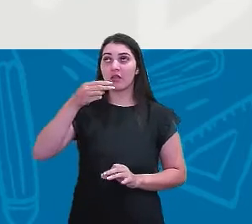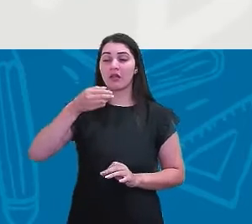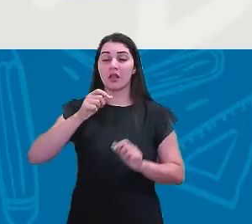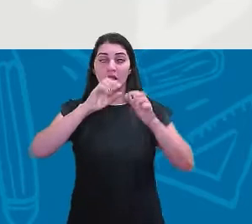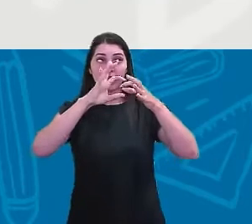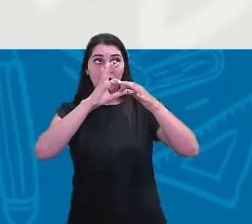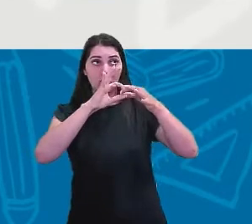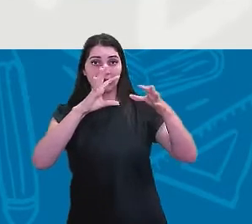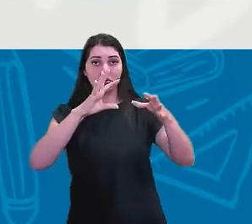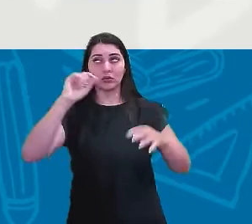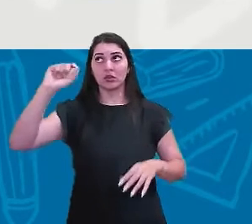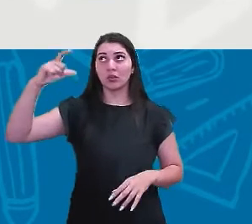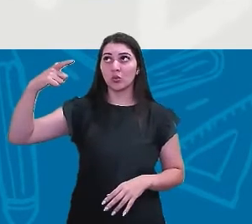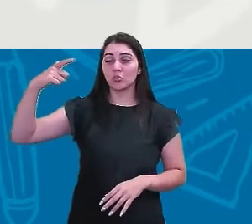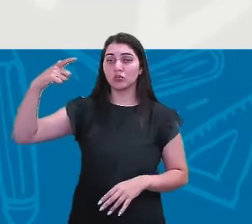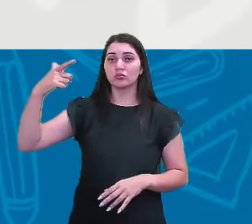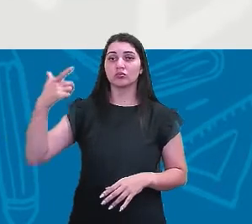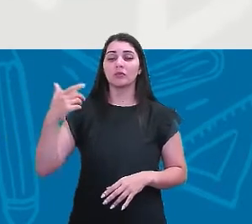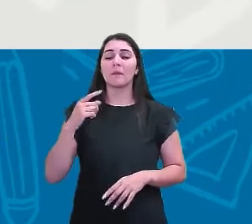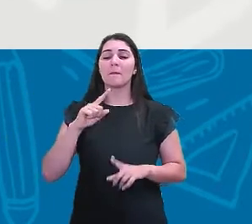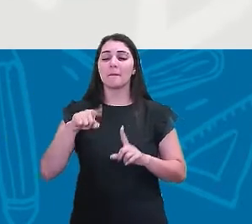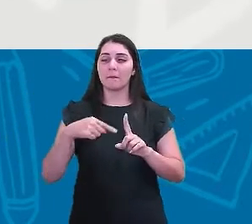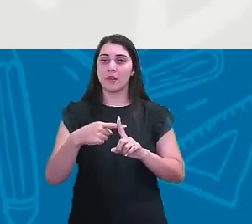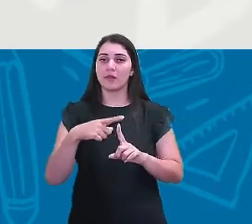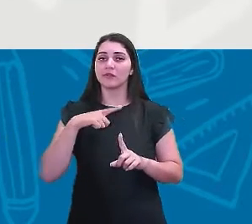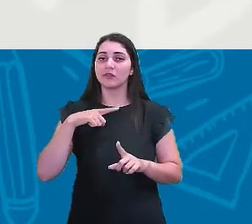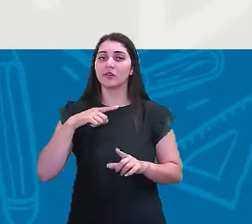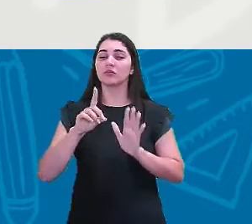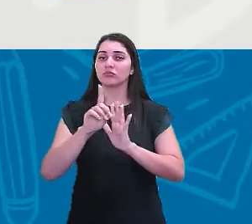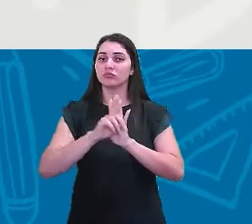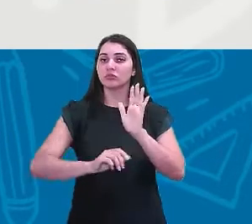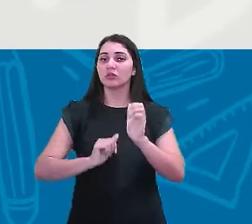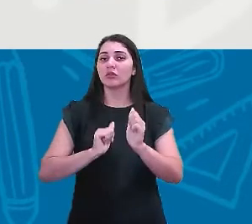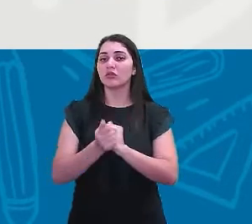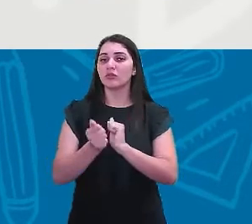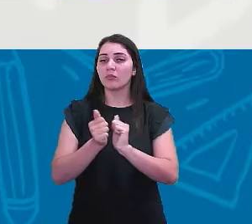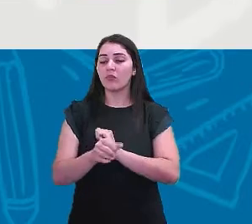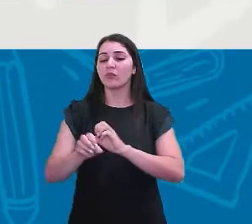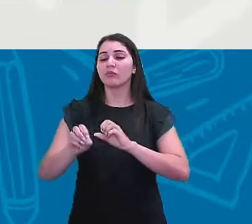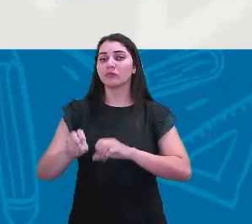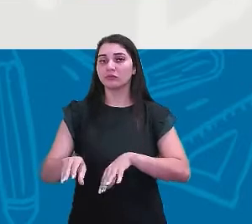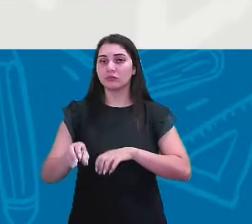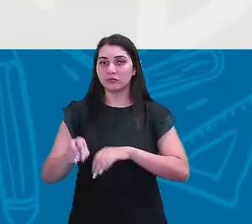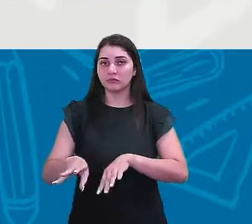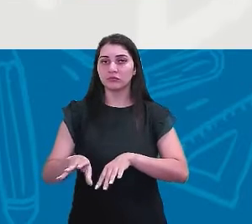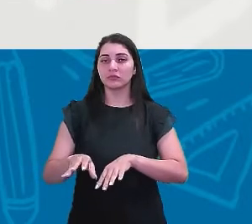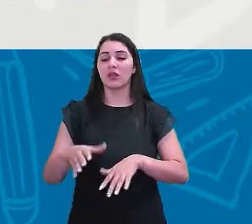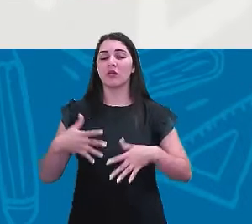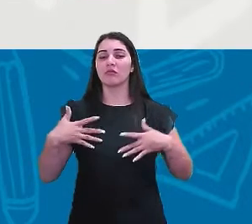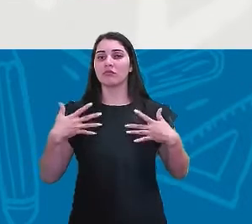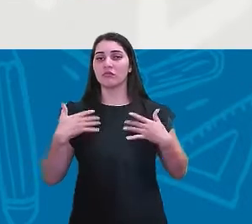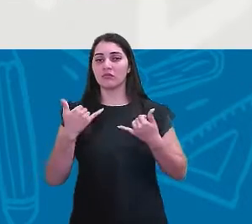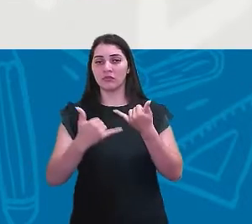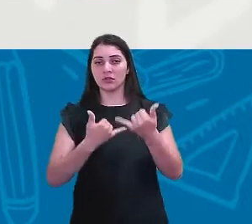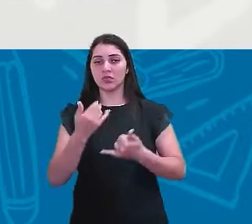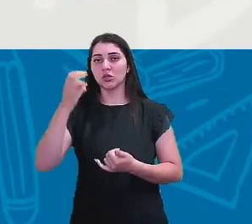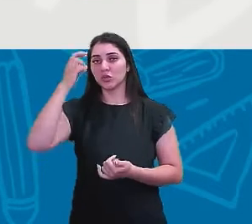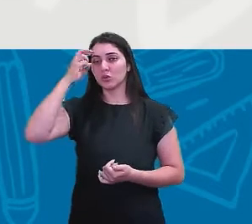mais. Mas você tem direito ao esporte, à educação, a um lazer, à